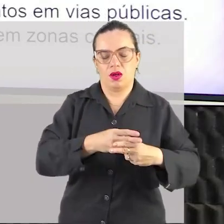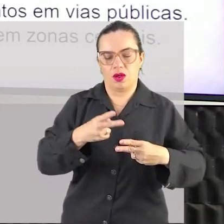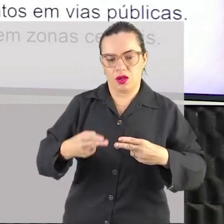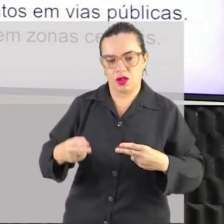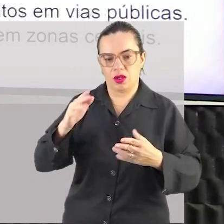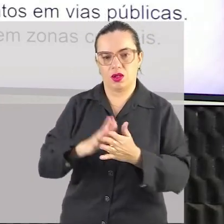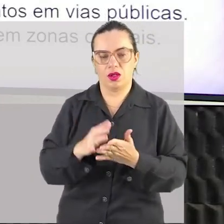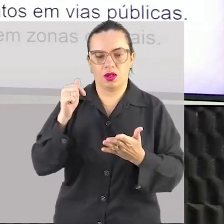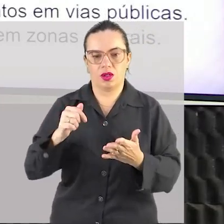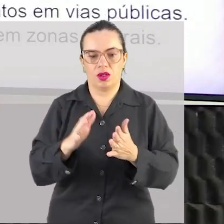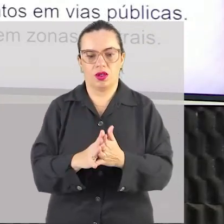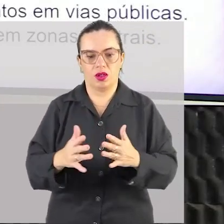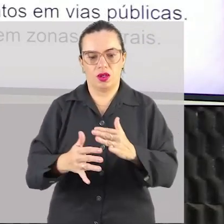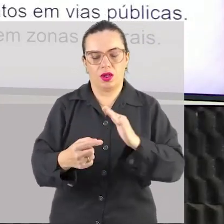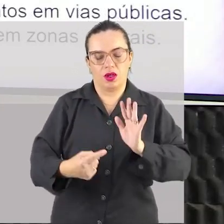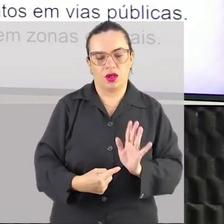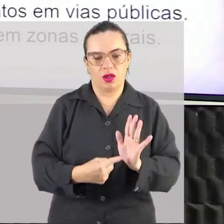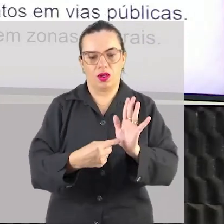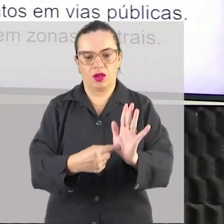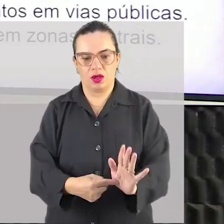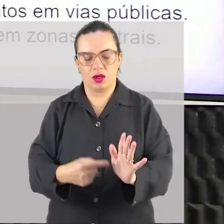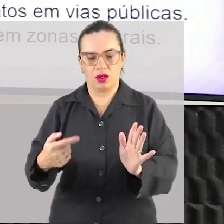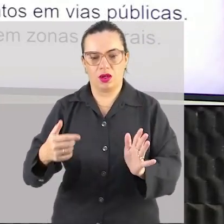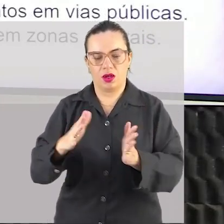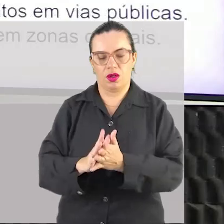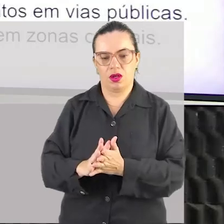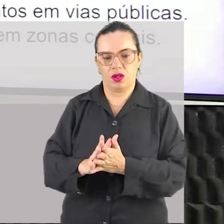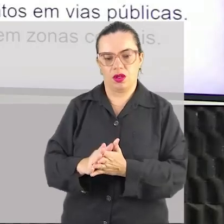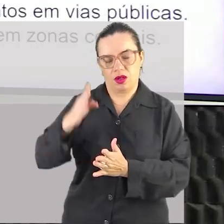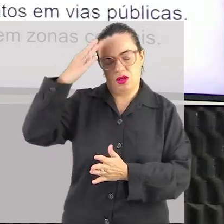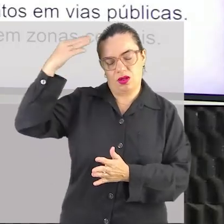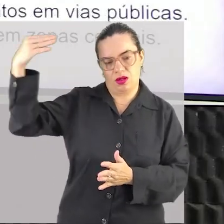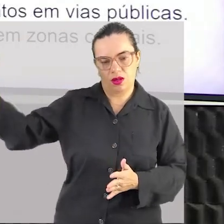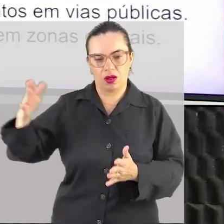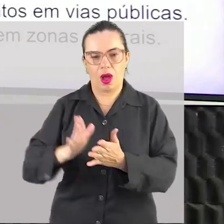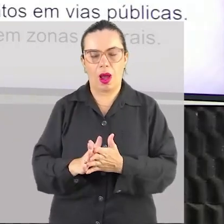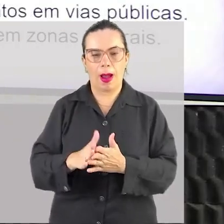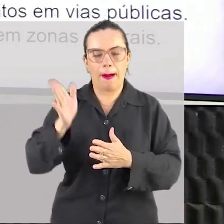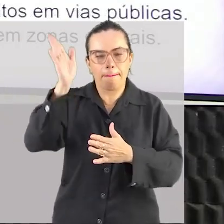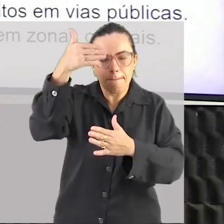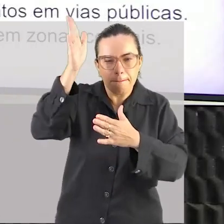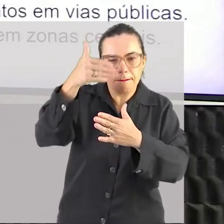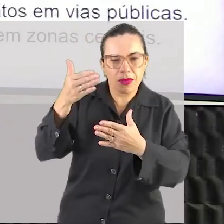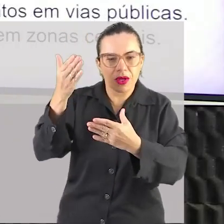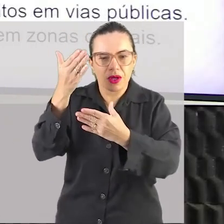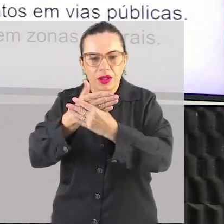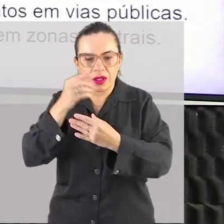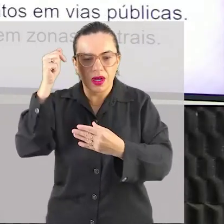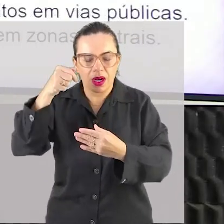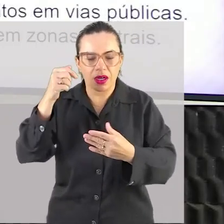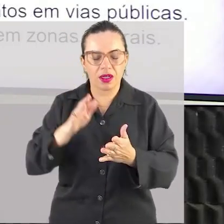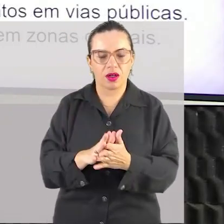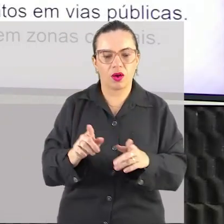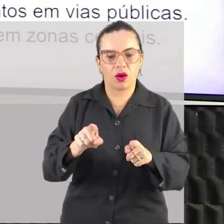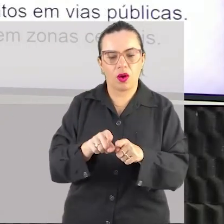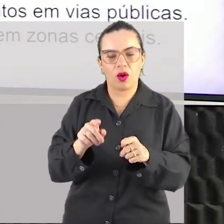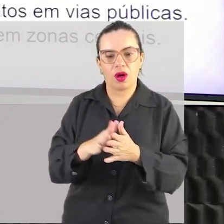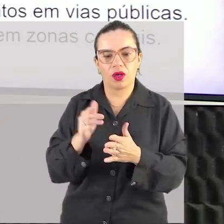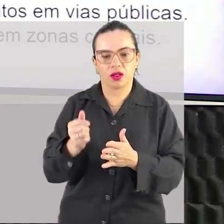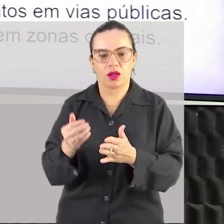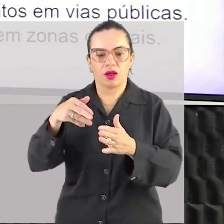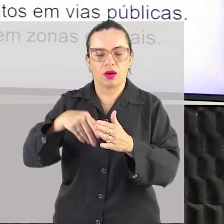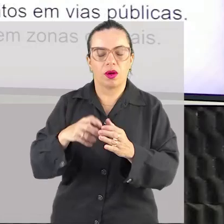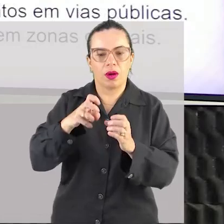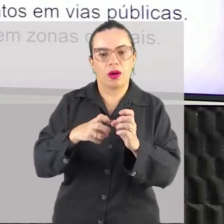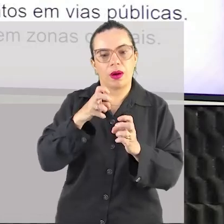Com certeza você já viu os artistas pedindo um táxi ou entrando no metrô muito difícil a pessoa que tá tá dentro de Nova